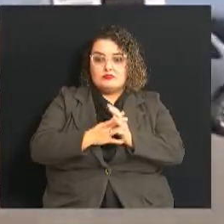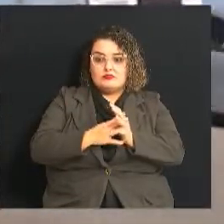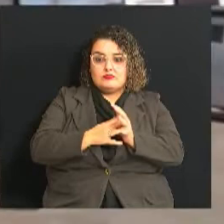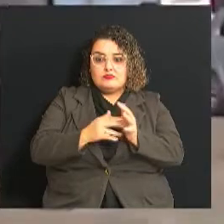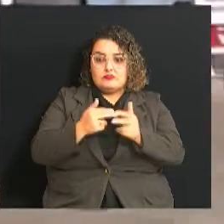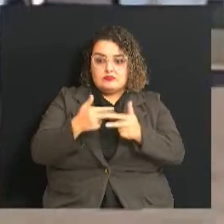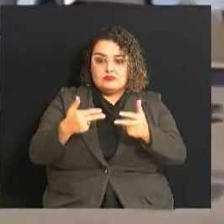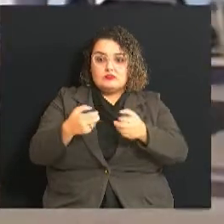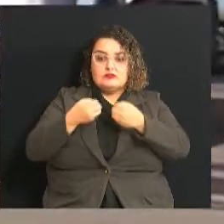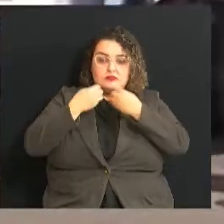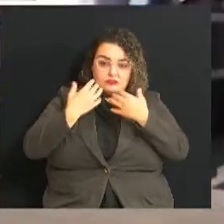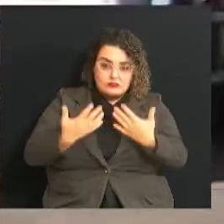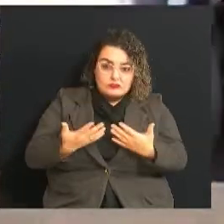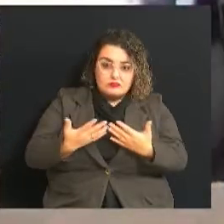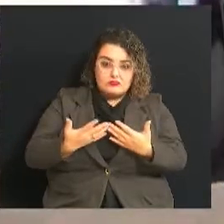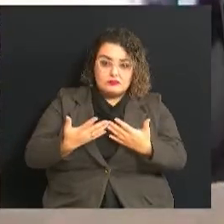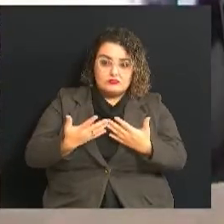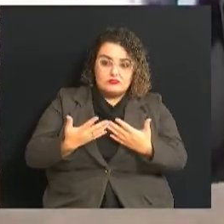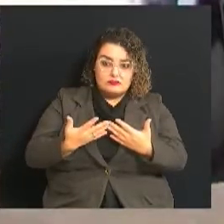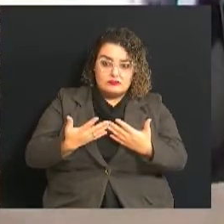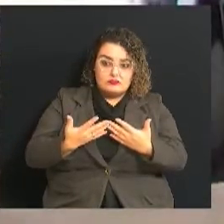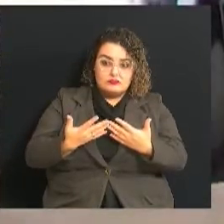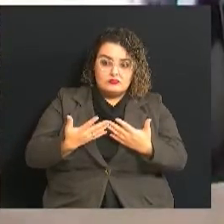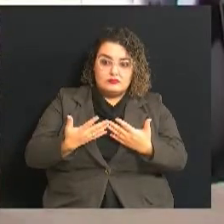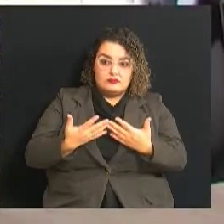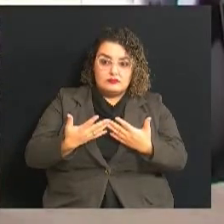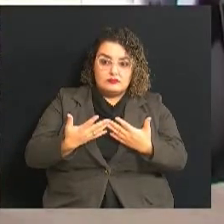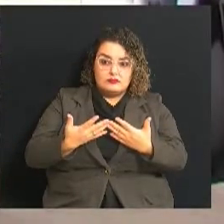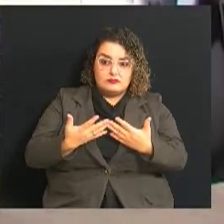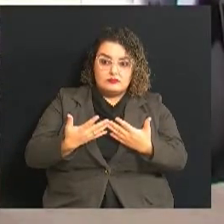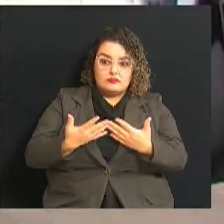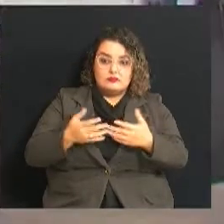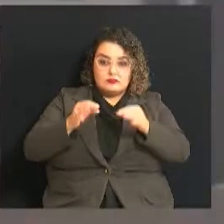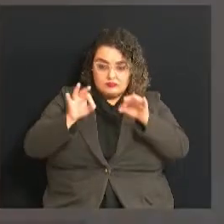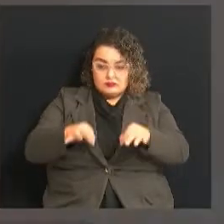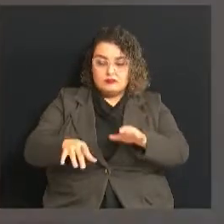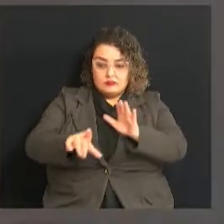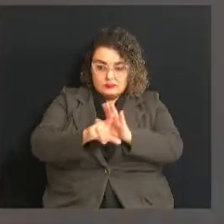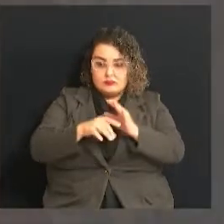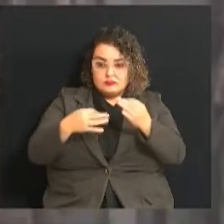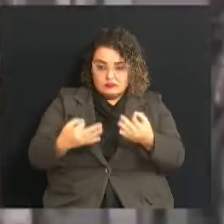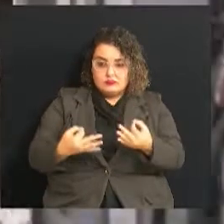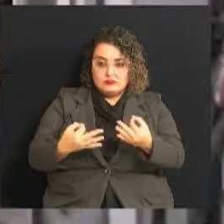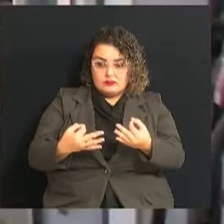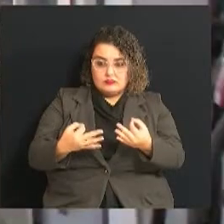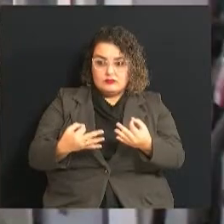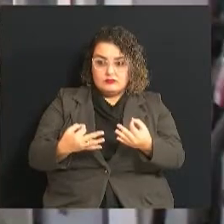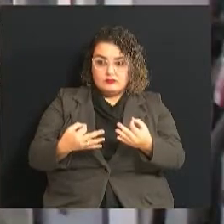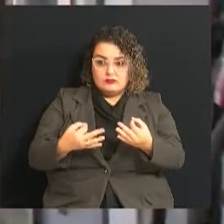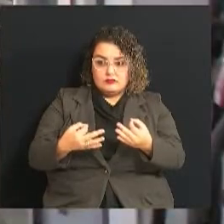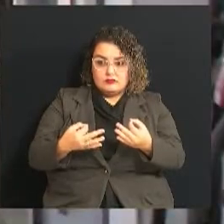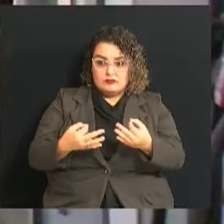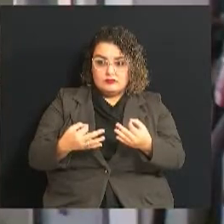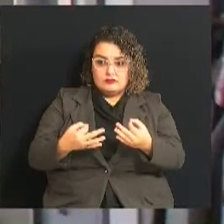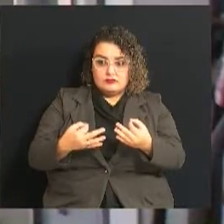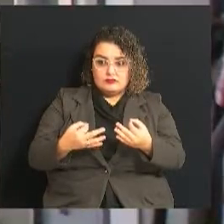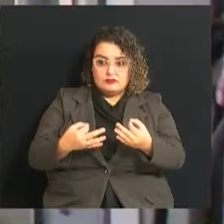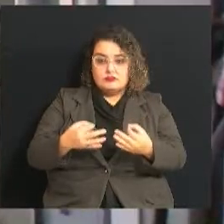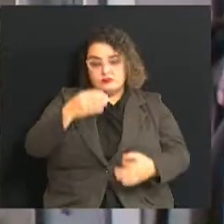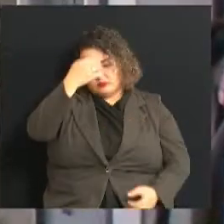né? A iniciativa ela é muito legítima, ela dá uma sensação de dever, de cidadania